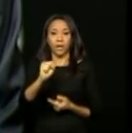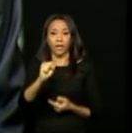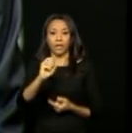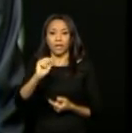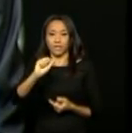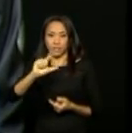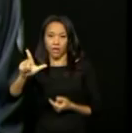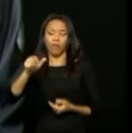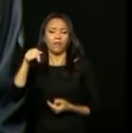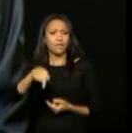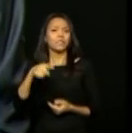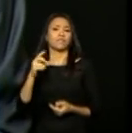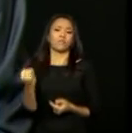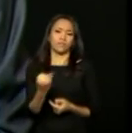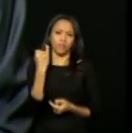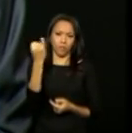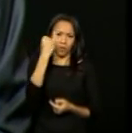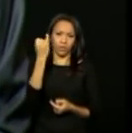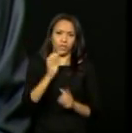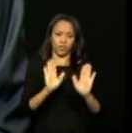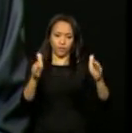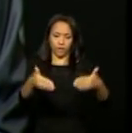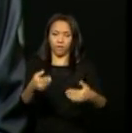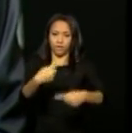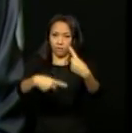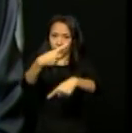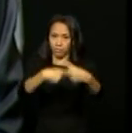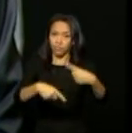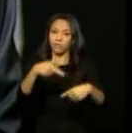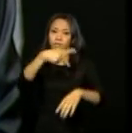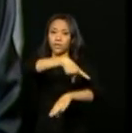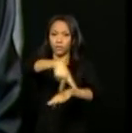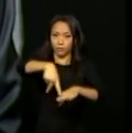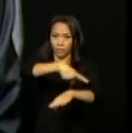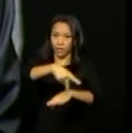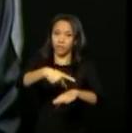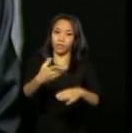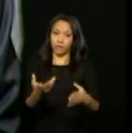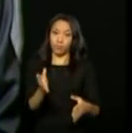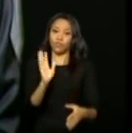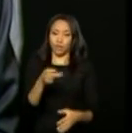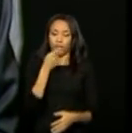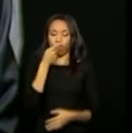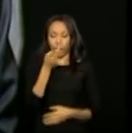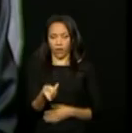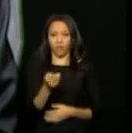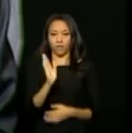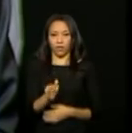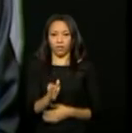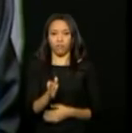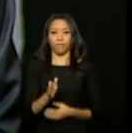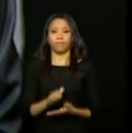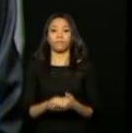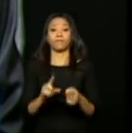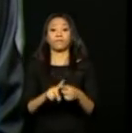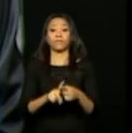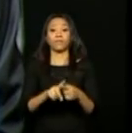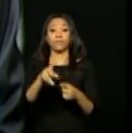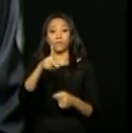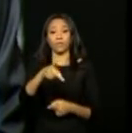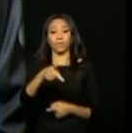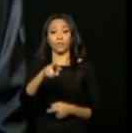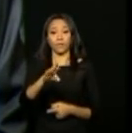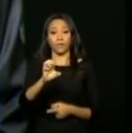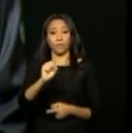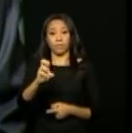de um novo momento para as políticas culturais do nosso país. Como disse o rapper Gog, o pré-sal